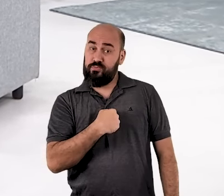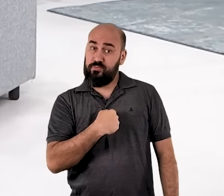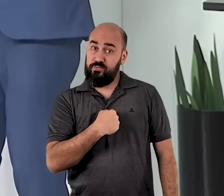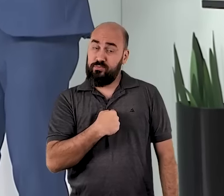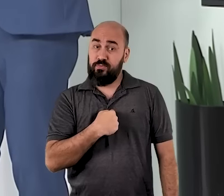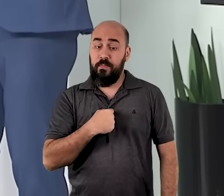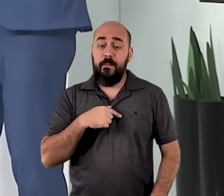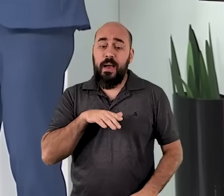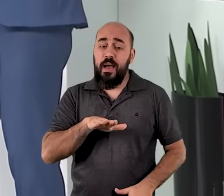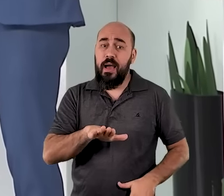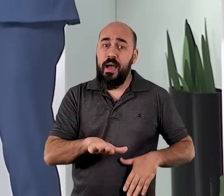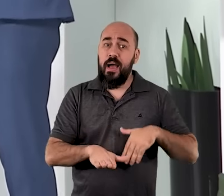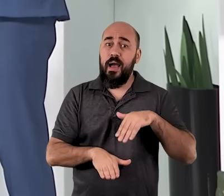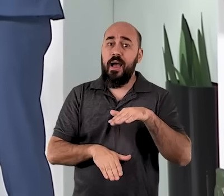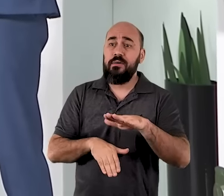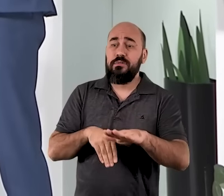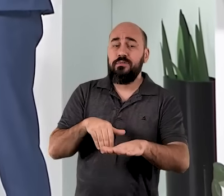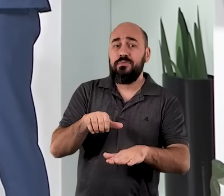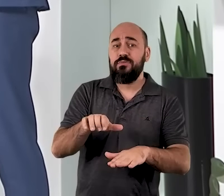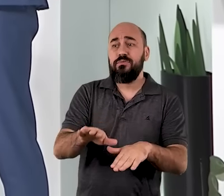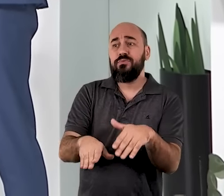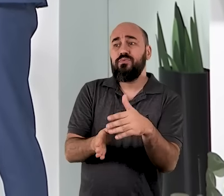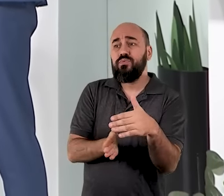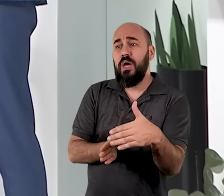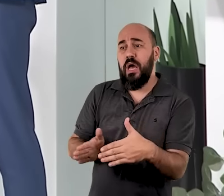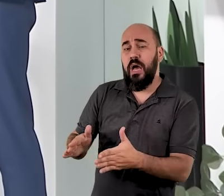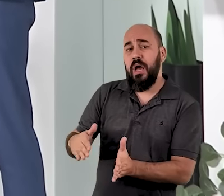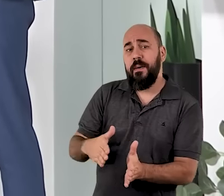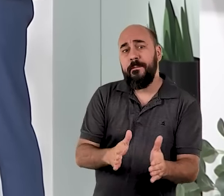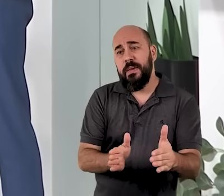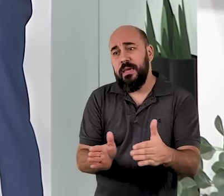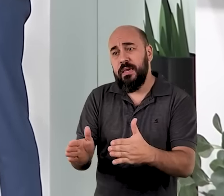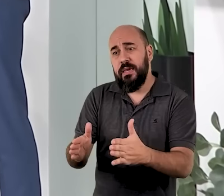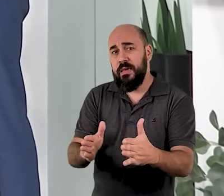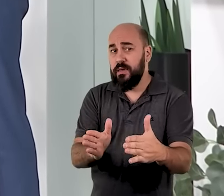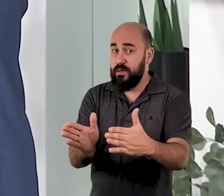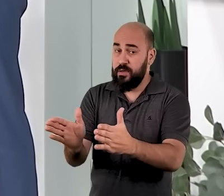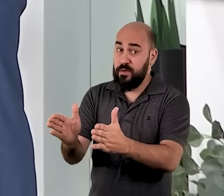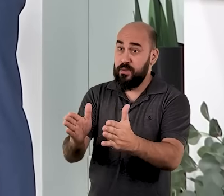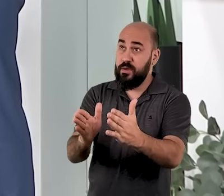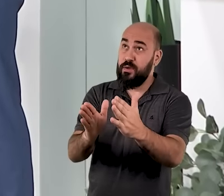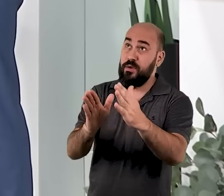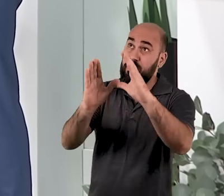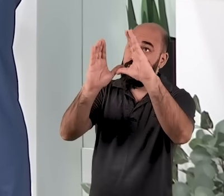próprios passos, caminho pro